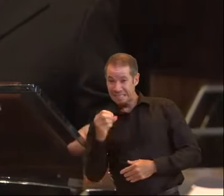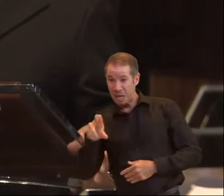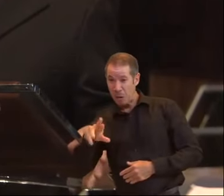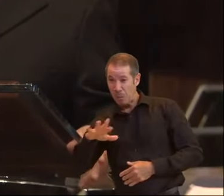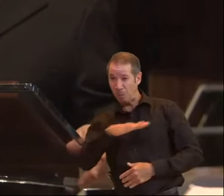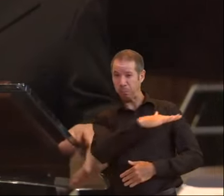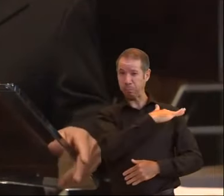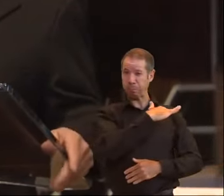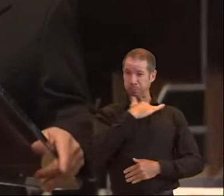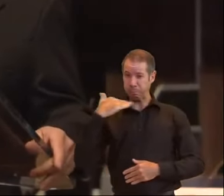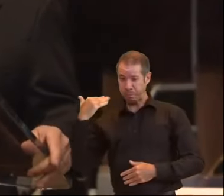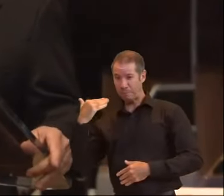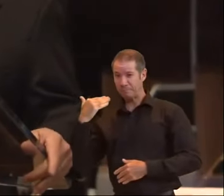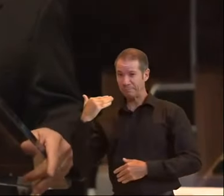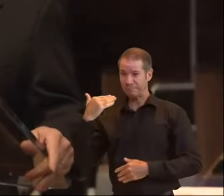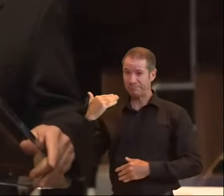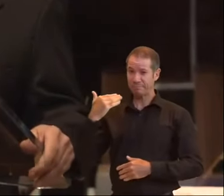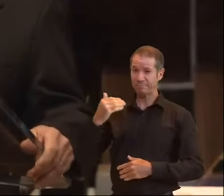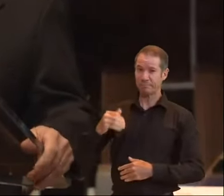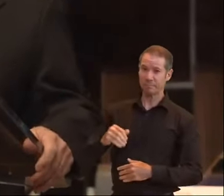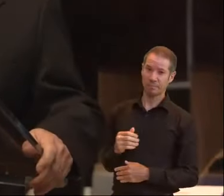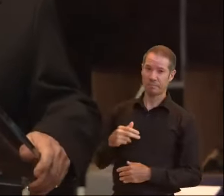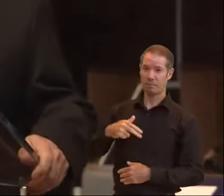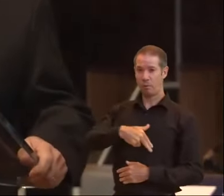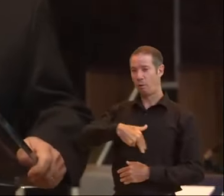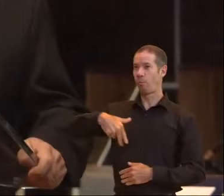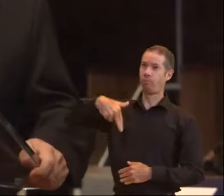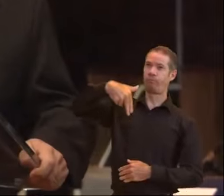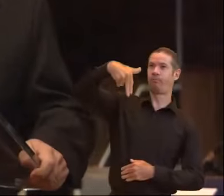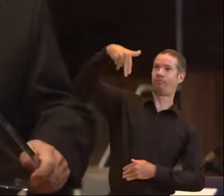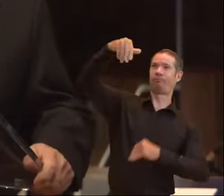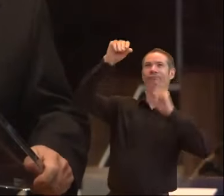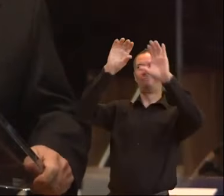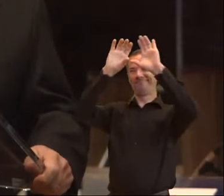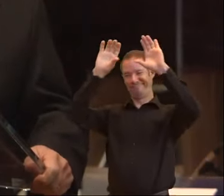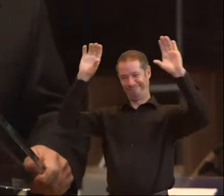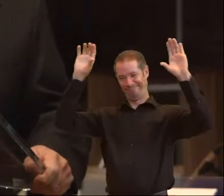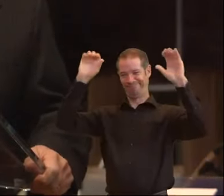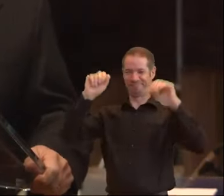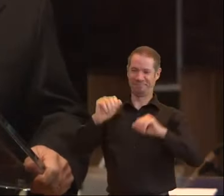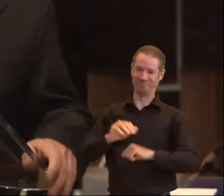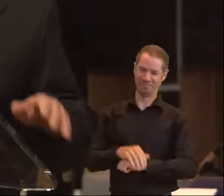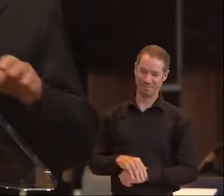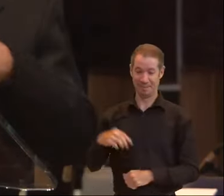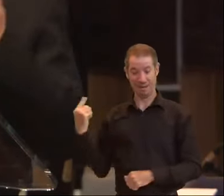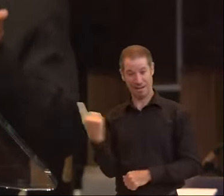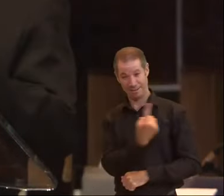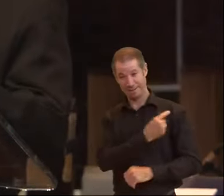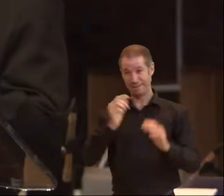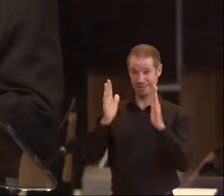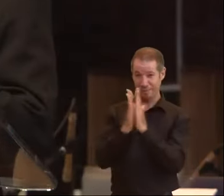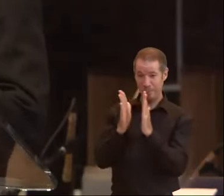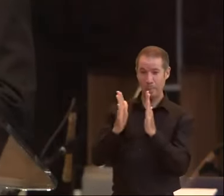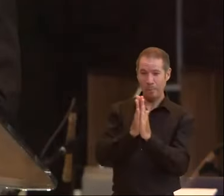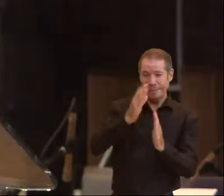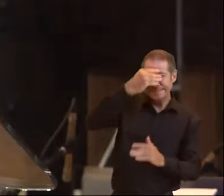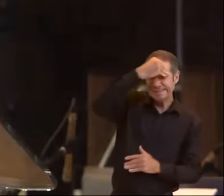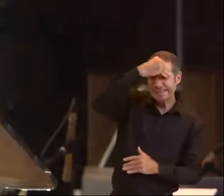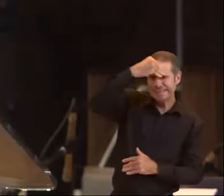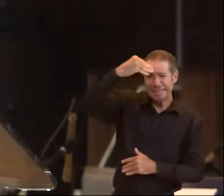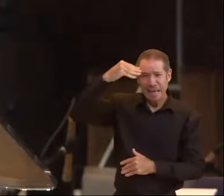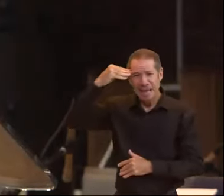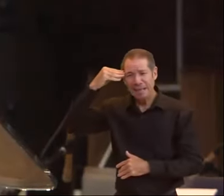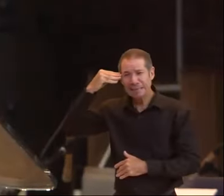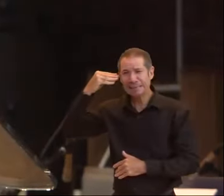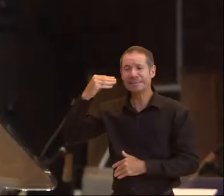irmãos que partiram para os braços do Senhor. Então a gente ora, acaba esquecendo aqueles